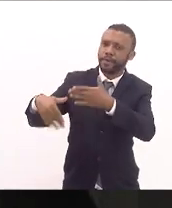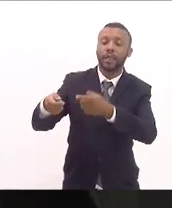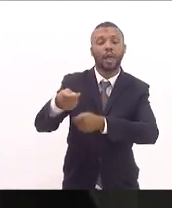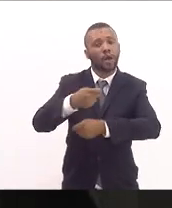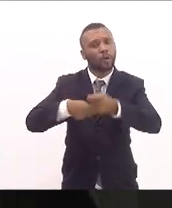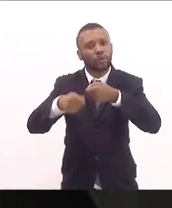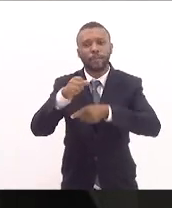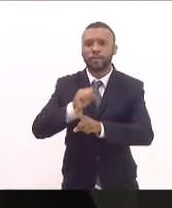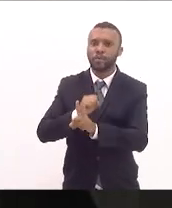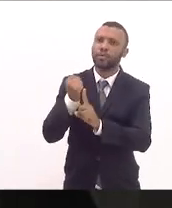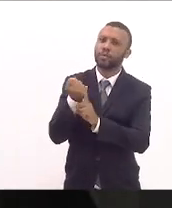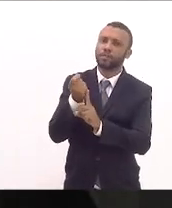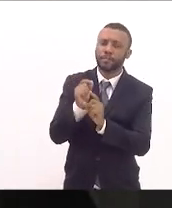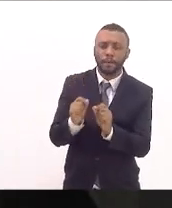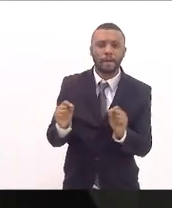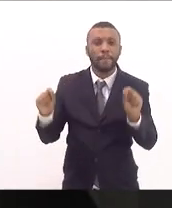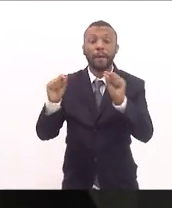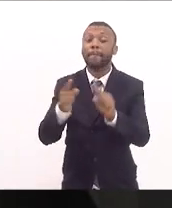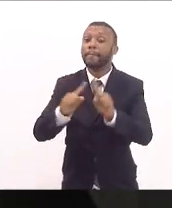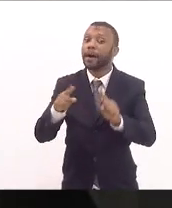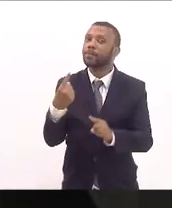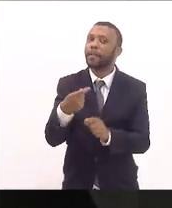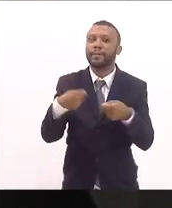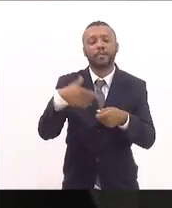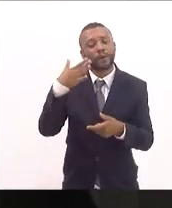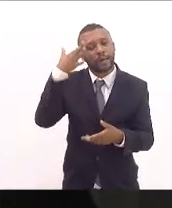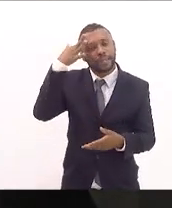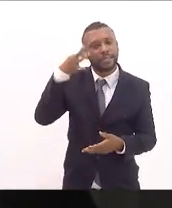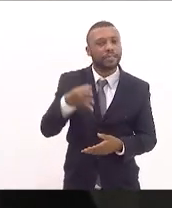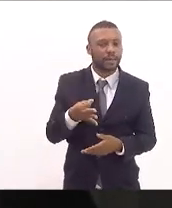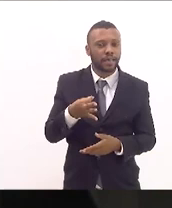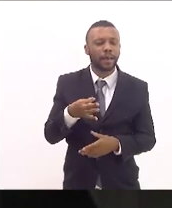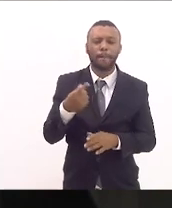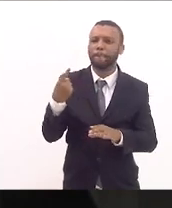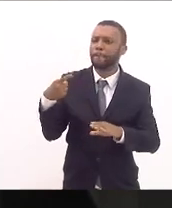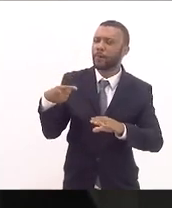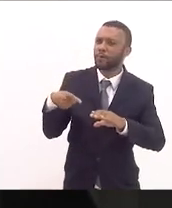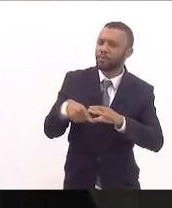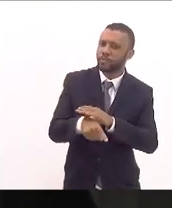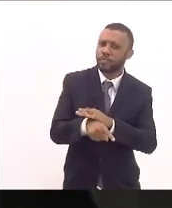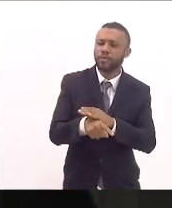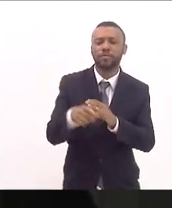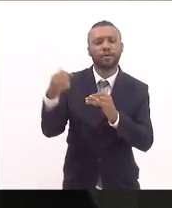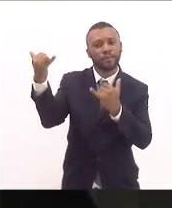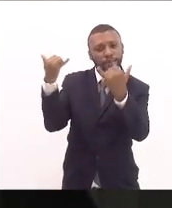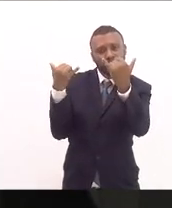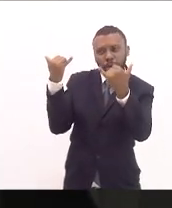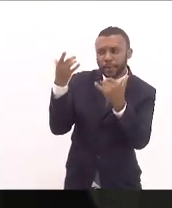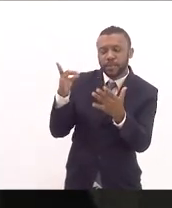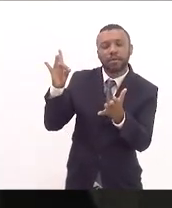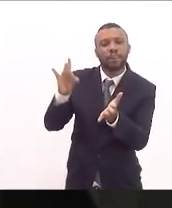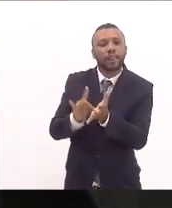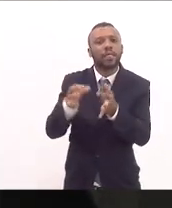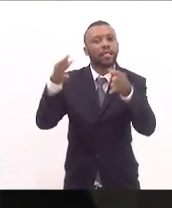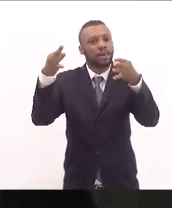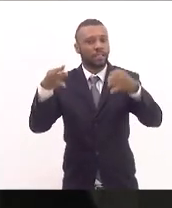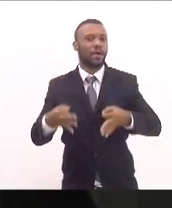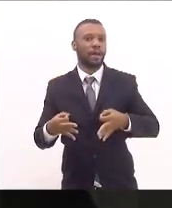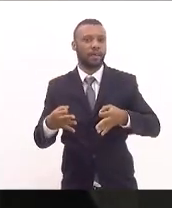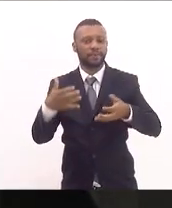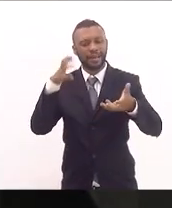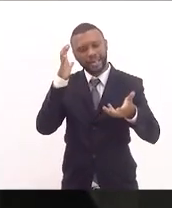social mas para isso a gente precisa entender a fundo com dados concretos a